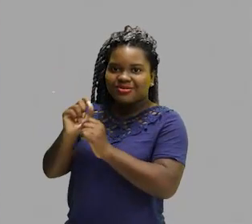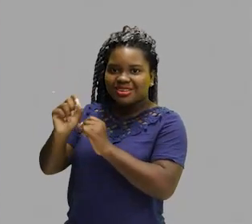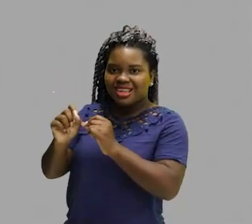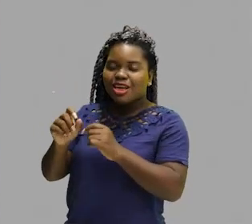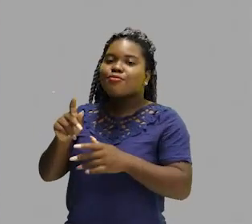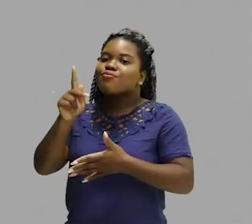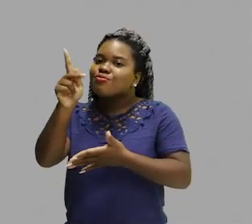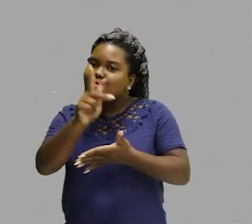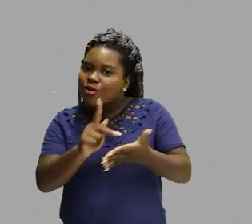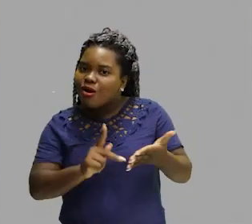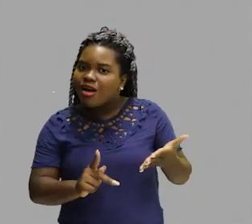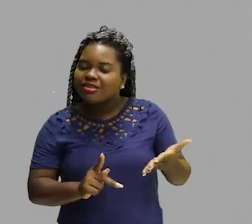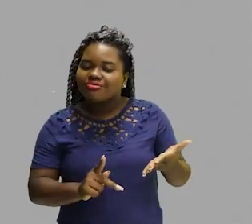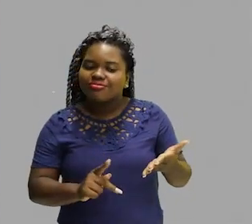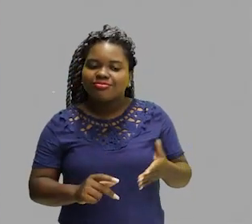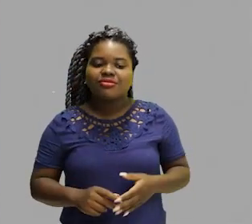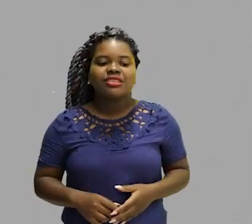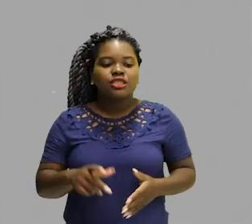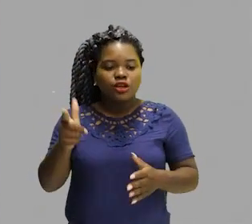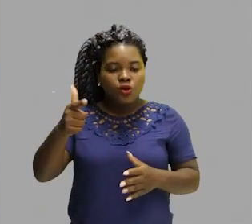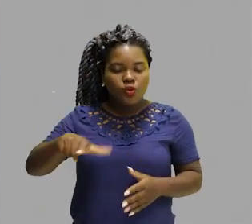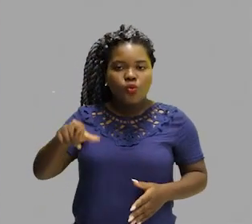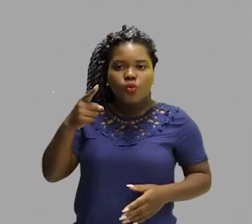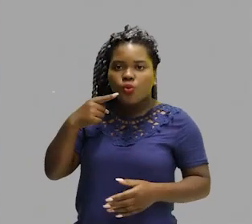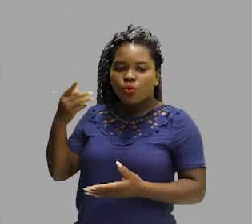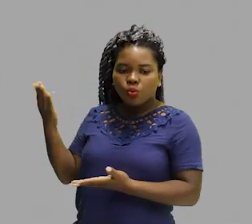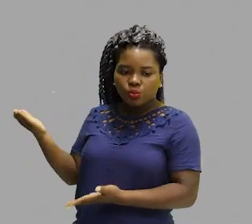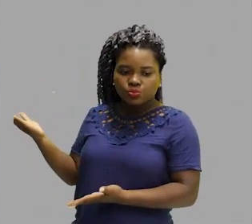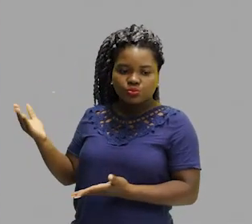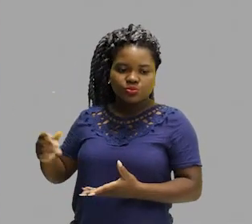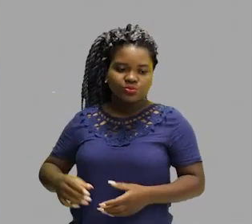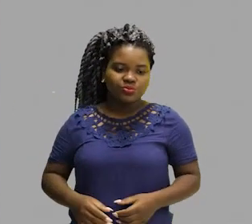aí, ó. Só sobrou